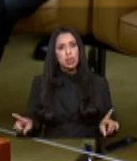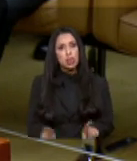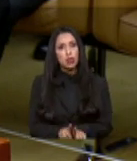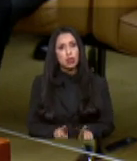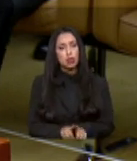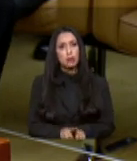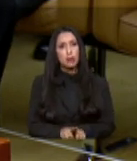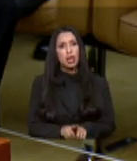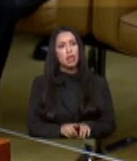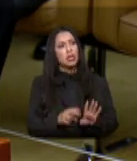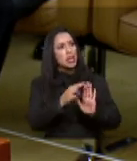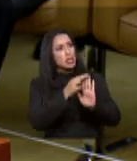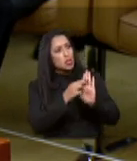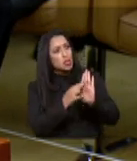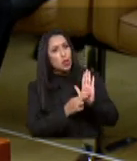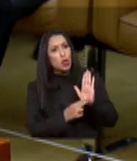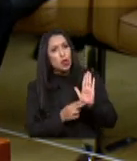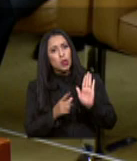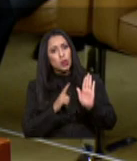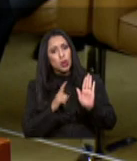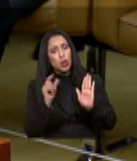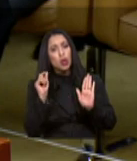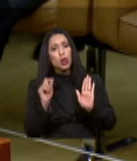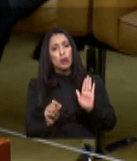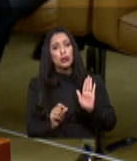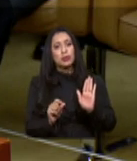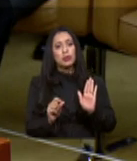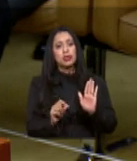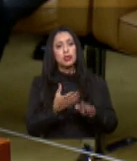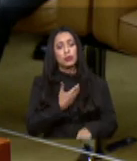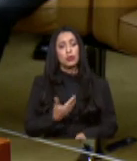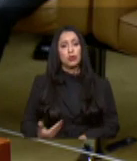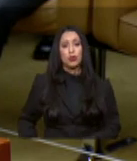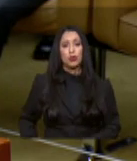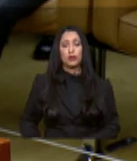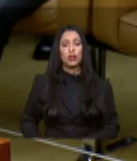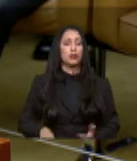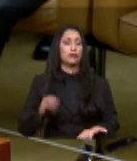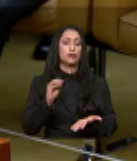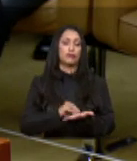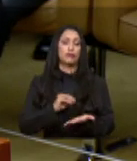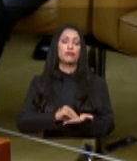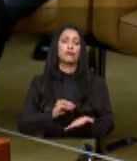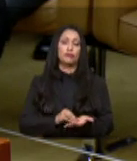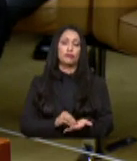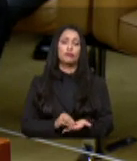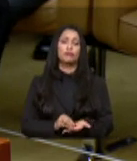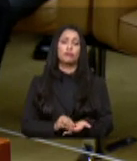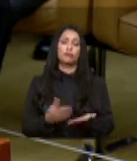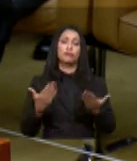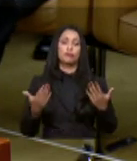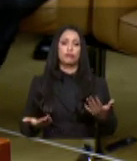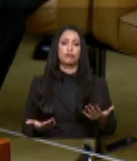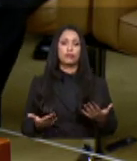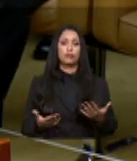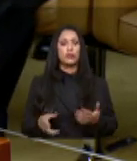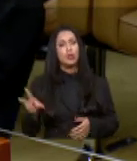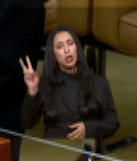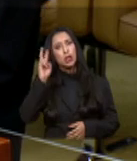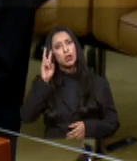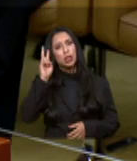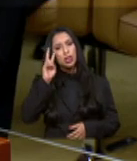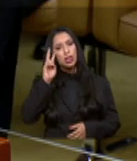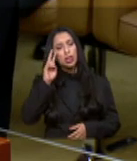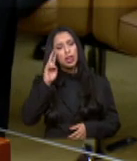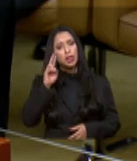de atos normativos destinados a inviabilizar atuação estatal suficiente. Sobre este ponto, memoro aqui